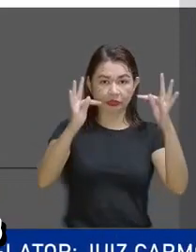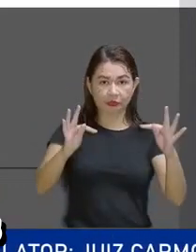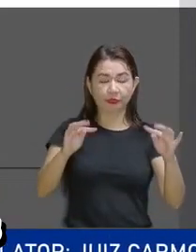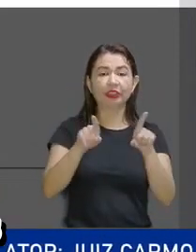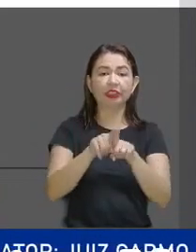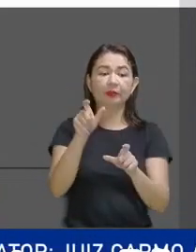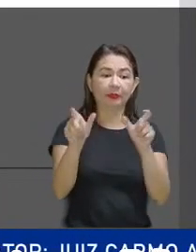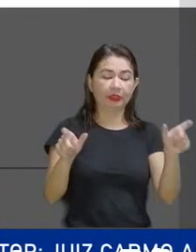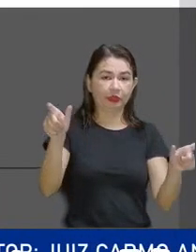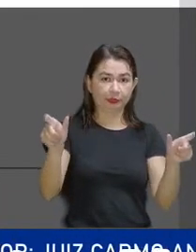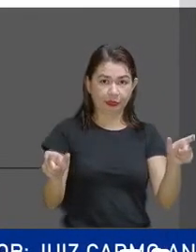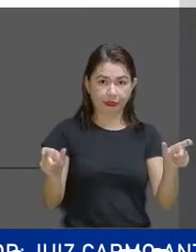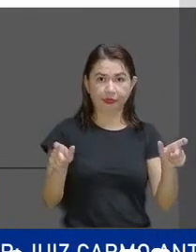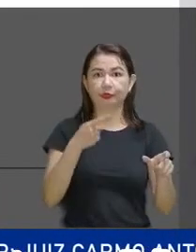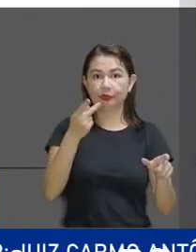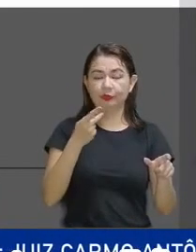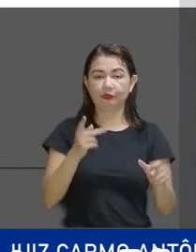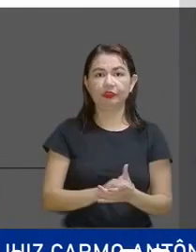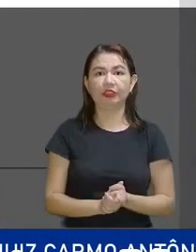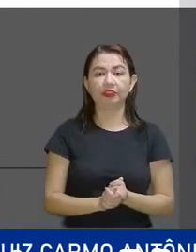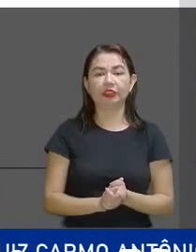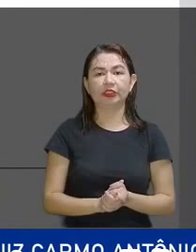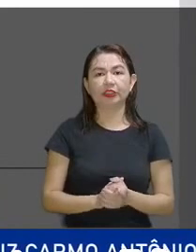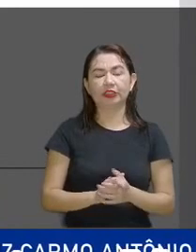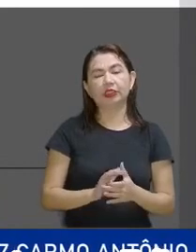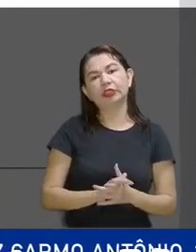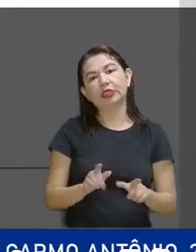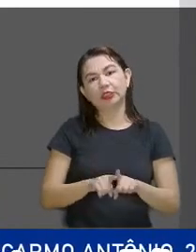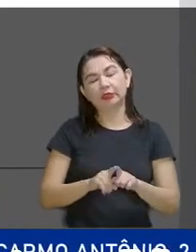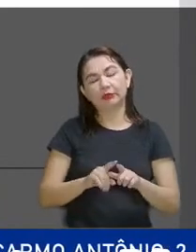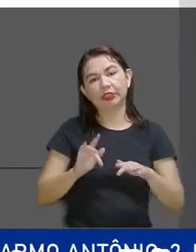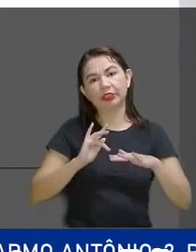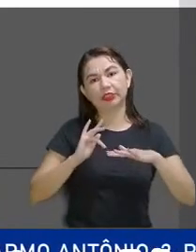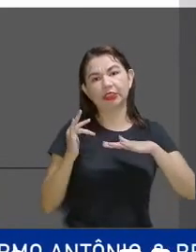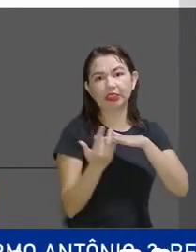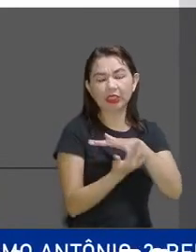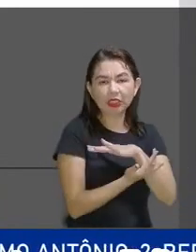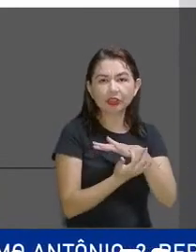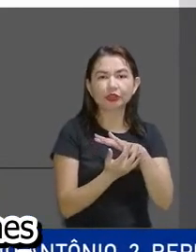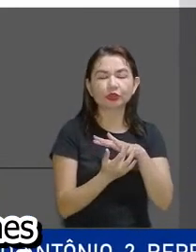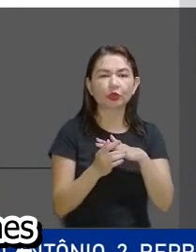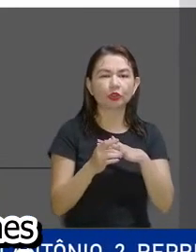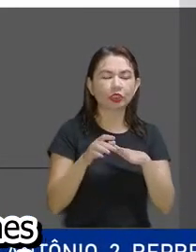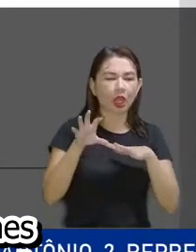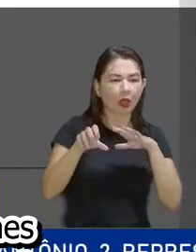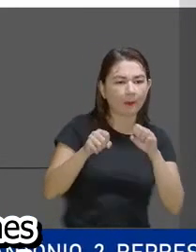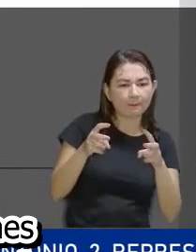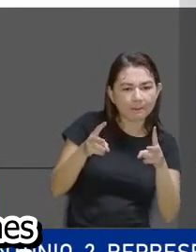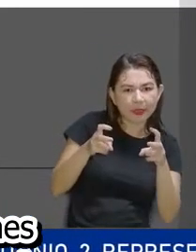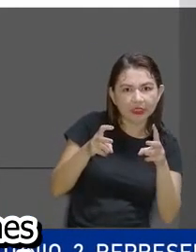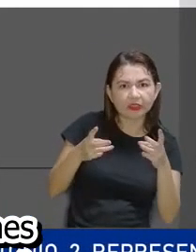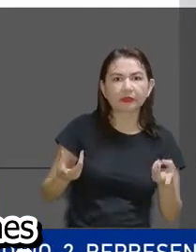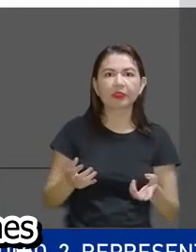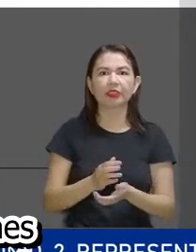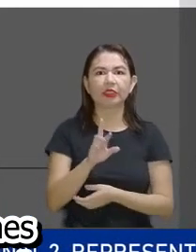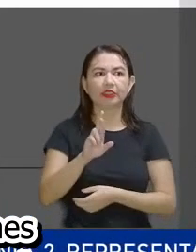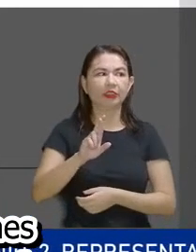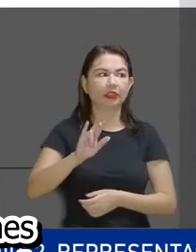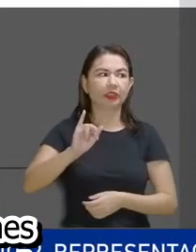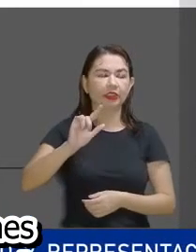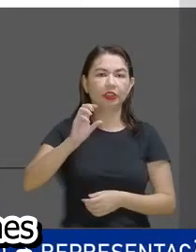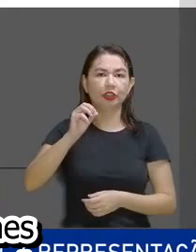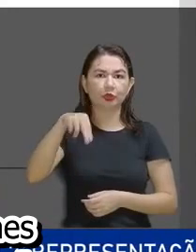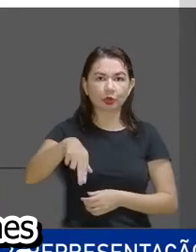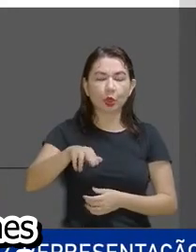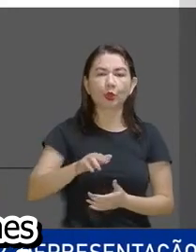conduzidos e pelas informações colhidas nas redes sociais, é possível constatar que Felipe Luan Moreira Barreto e Irlon Sacramento de